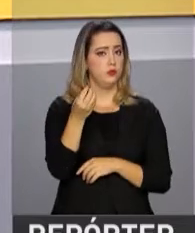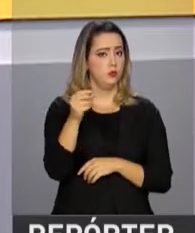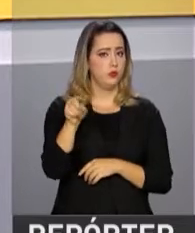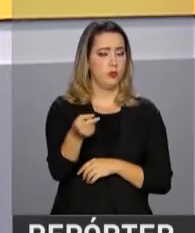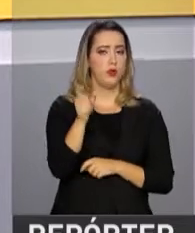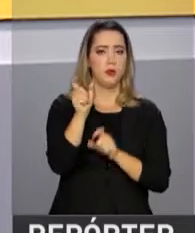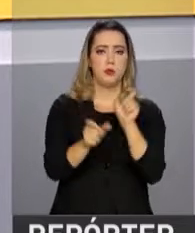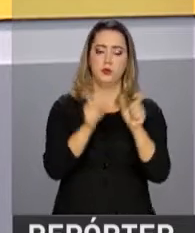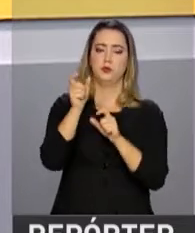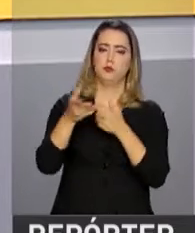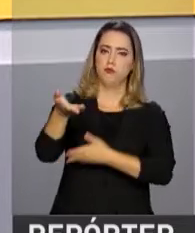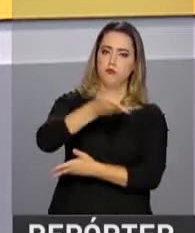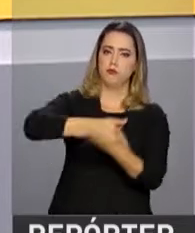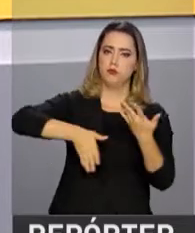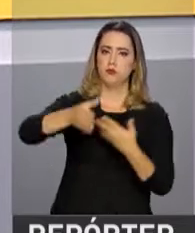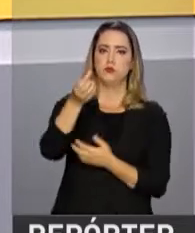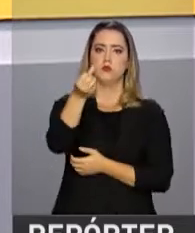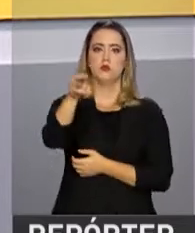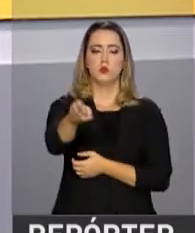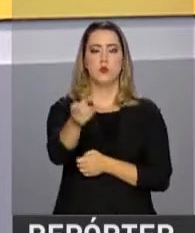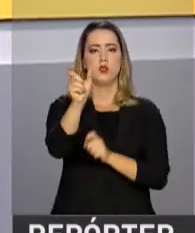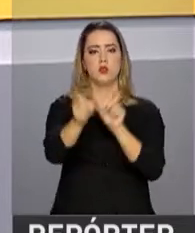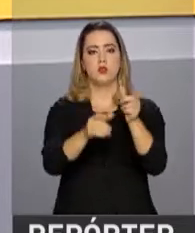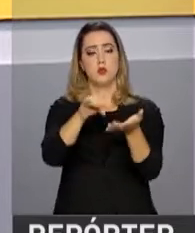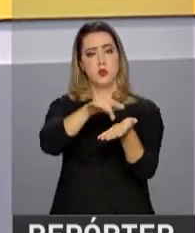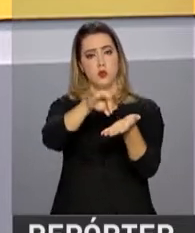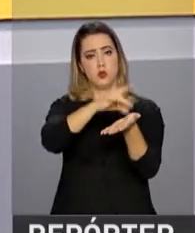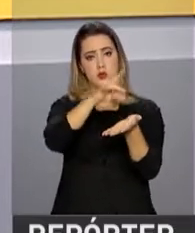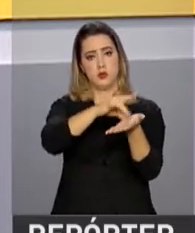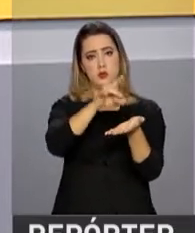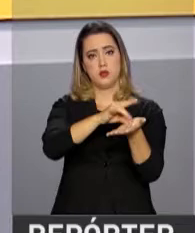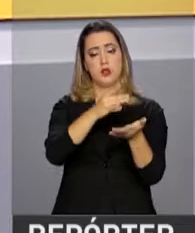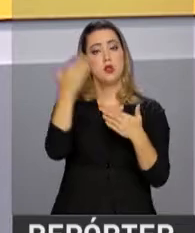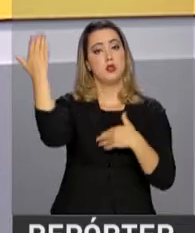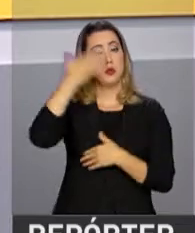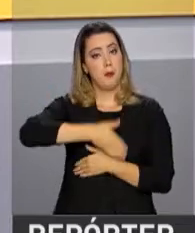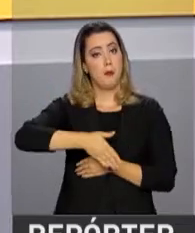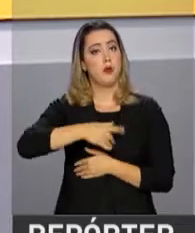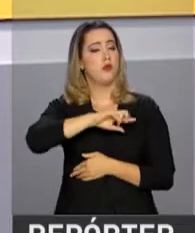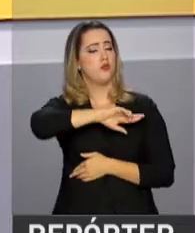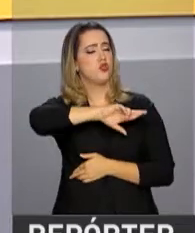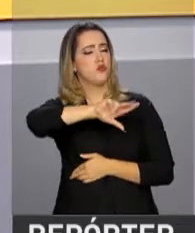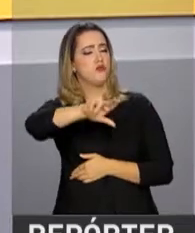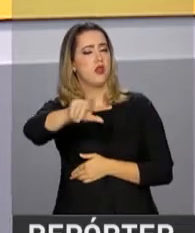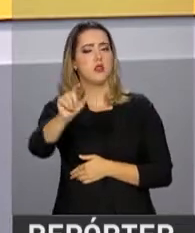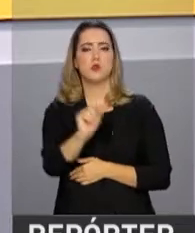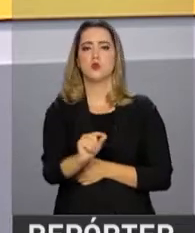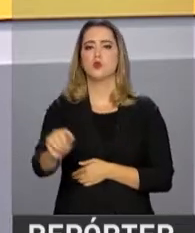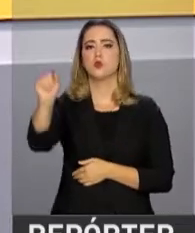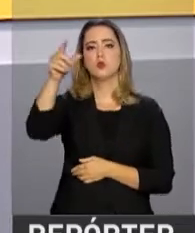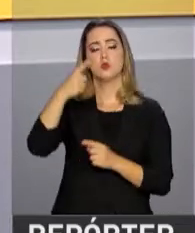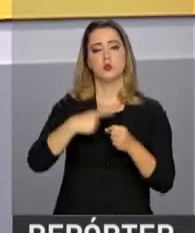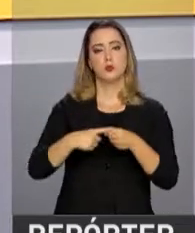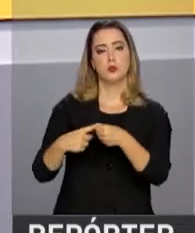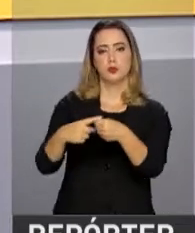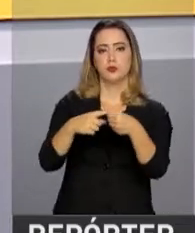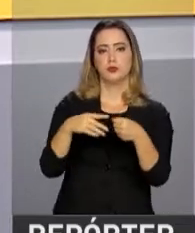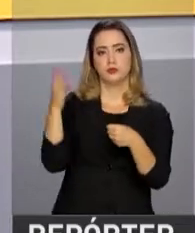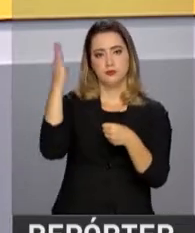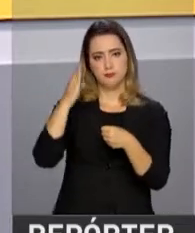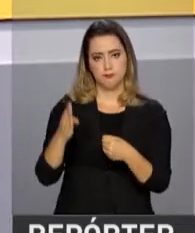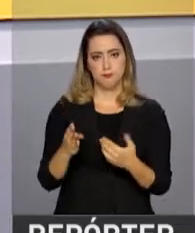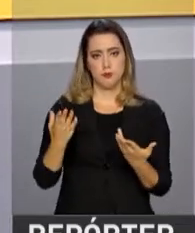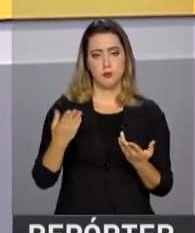pessoas envolvidas, 6 milhões e 700 mil inscritos e provas em 1.725 municípios. O ministro